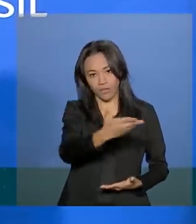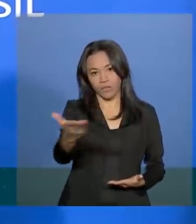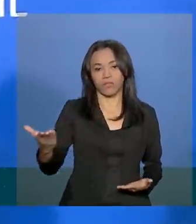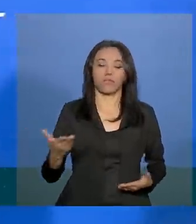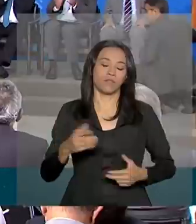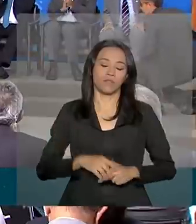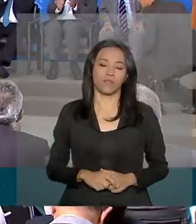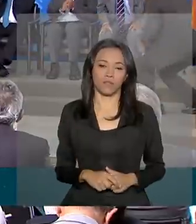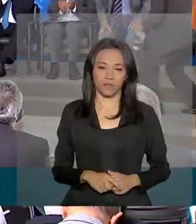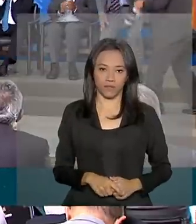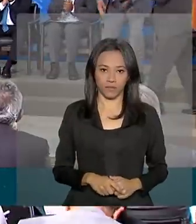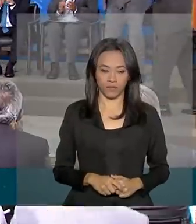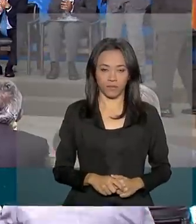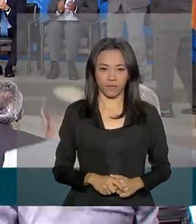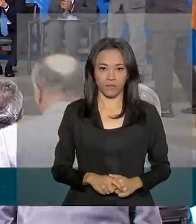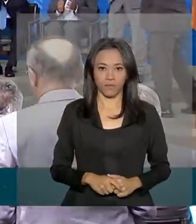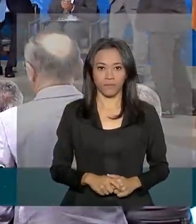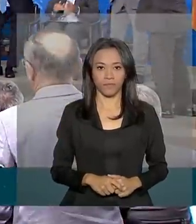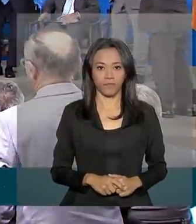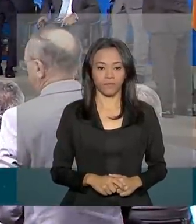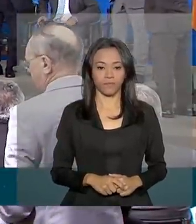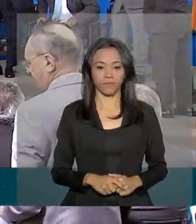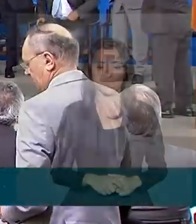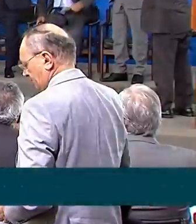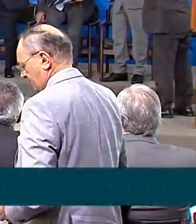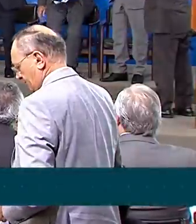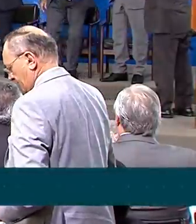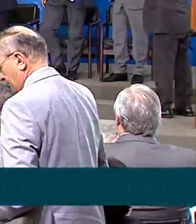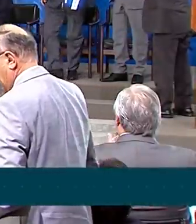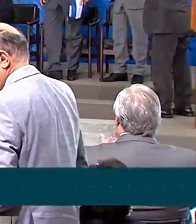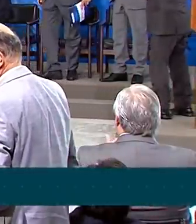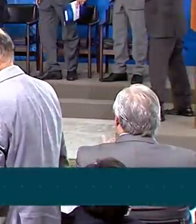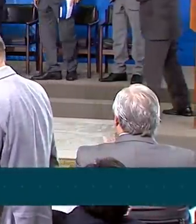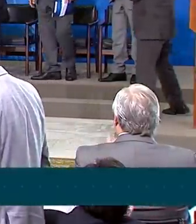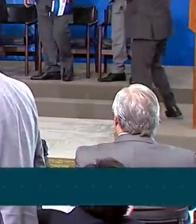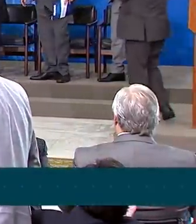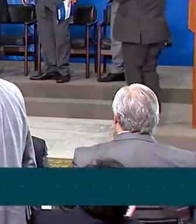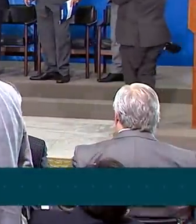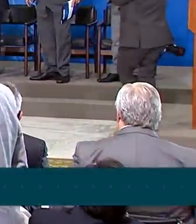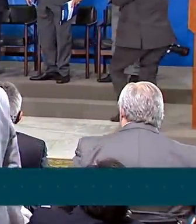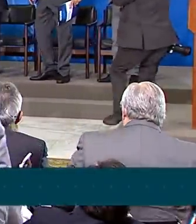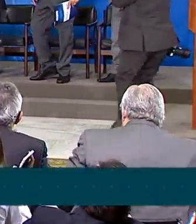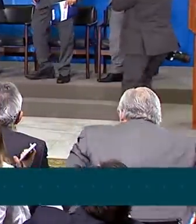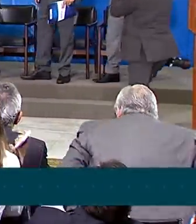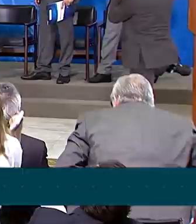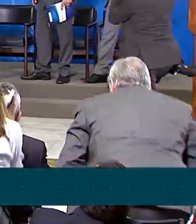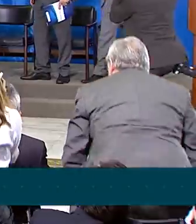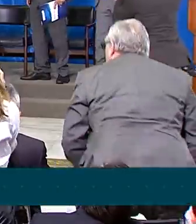vocês está encerrada essa cerimônia